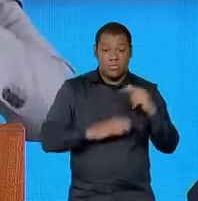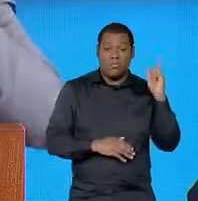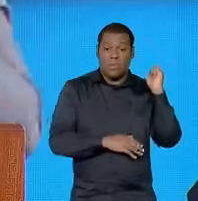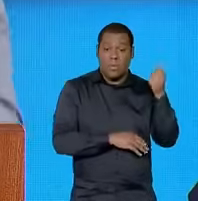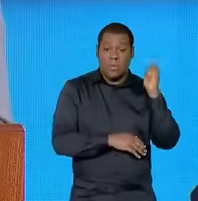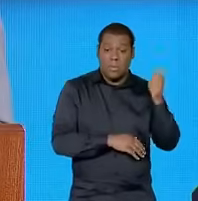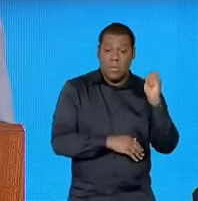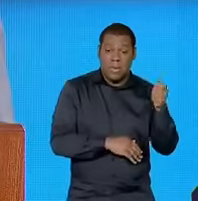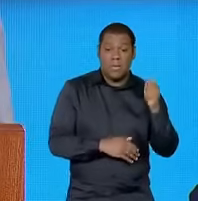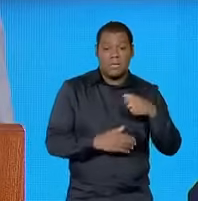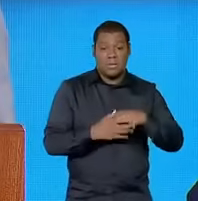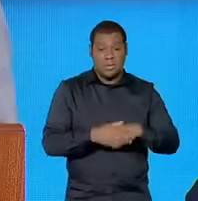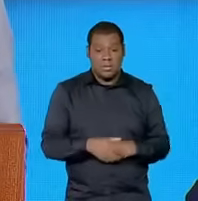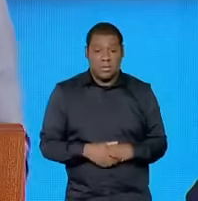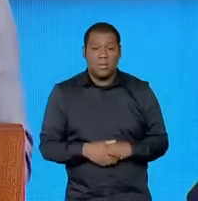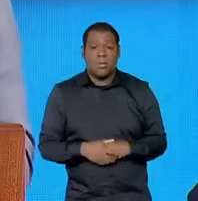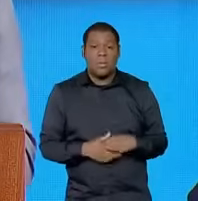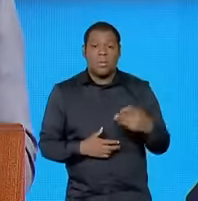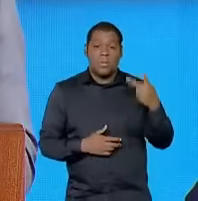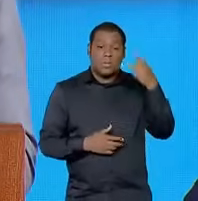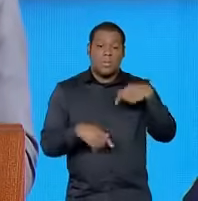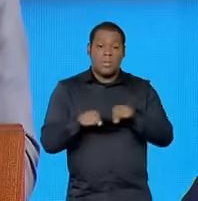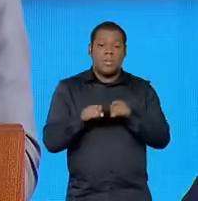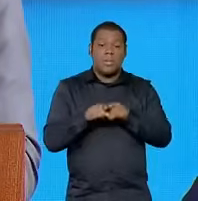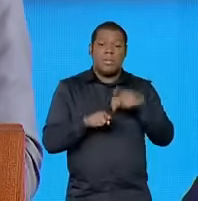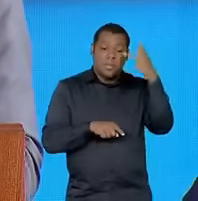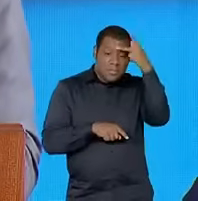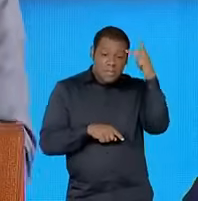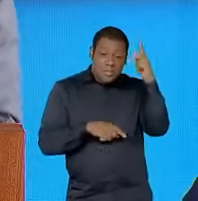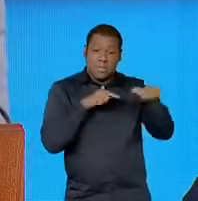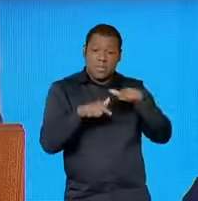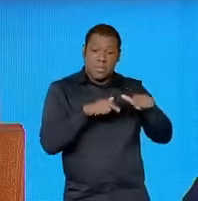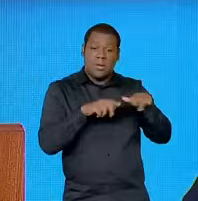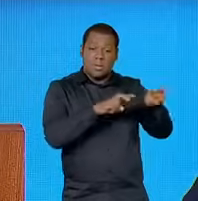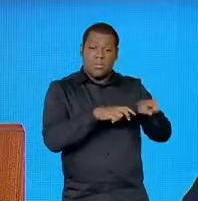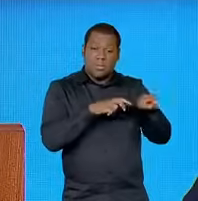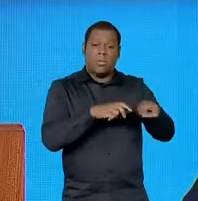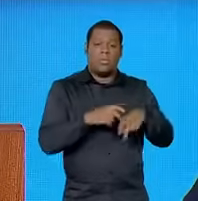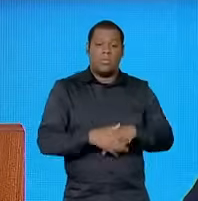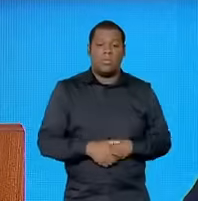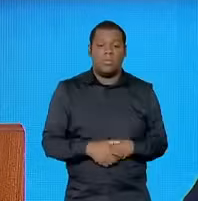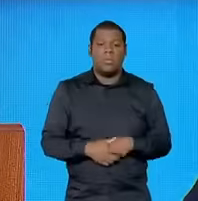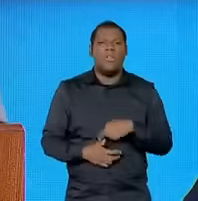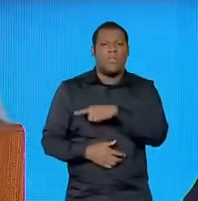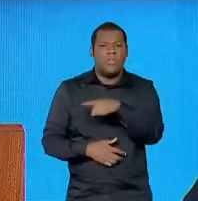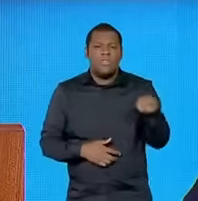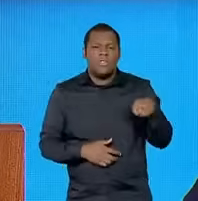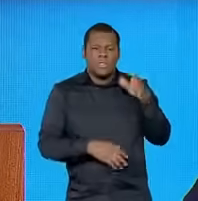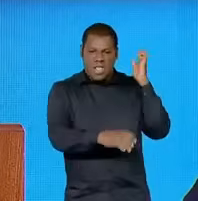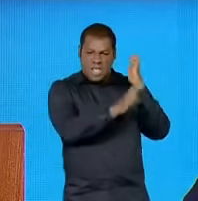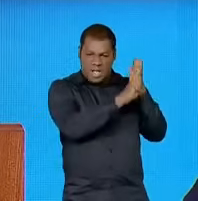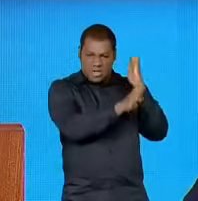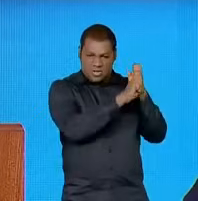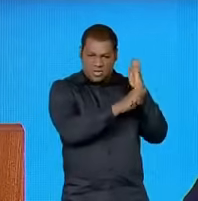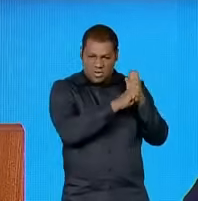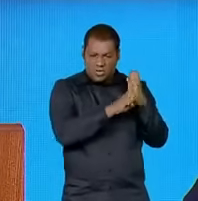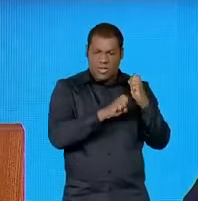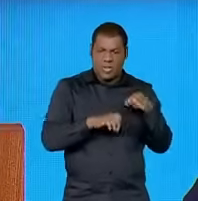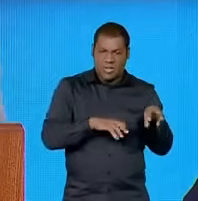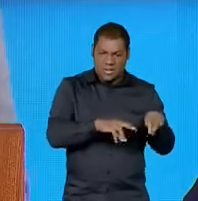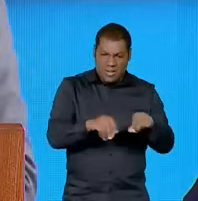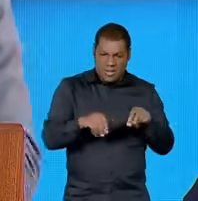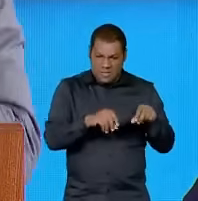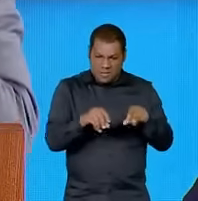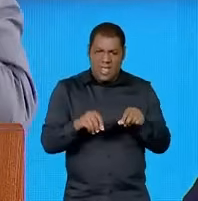de multiuso da terra. Ô, gente, quem é engenheiro agrônomo aí e viu falar multiuso